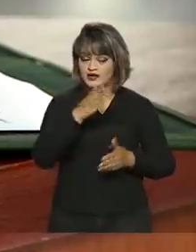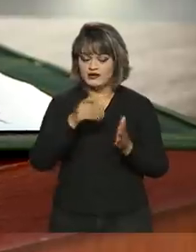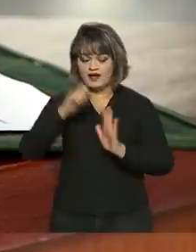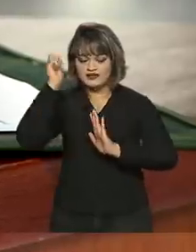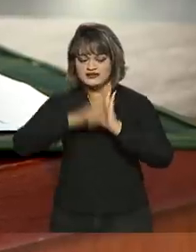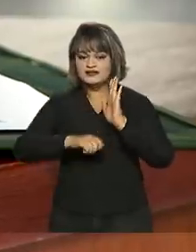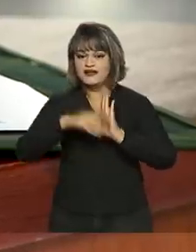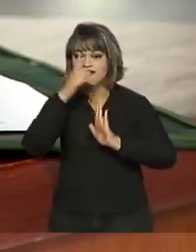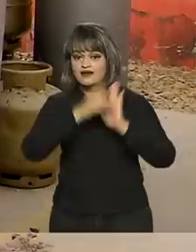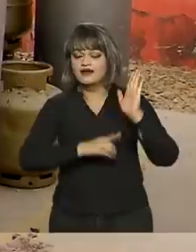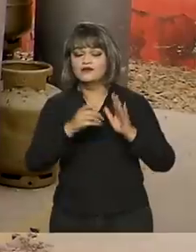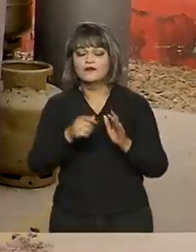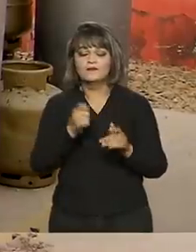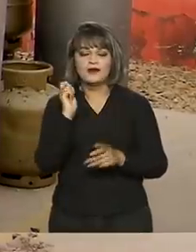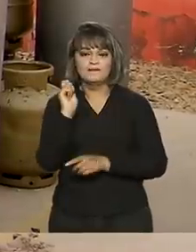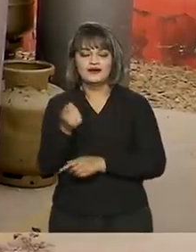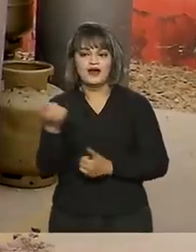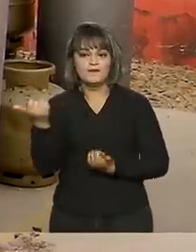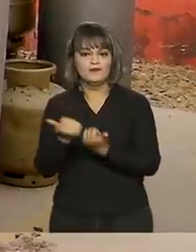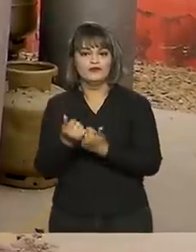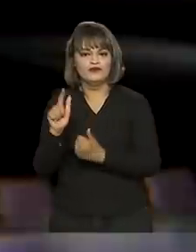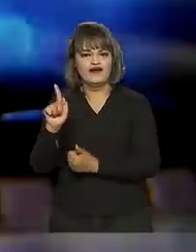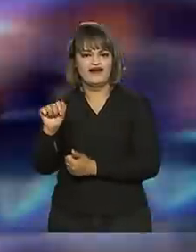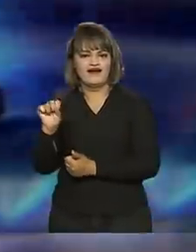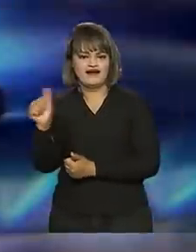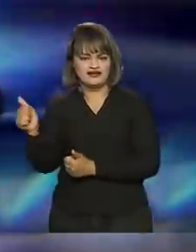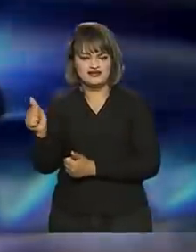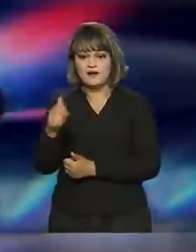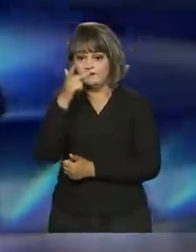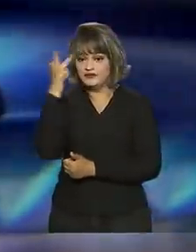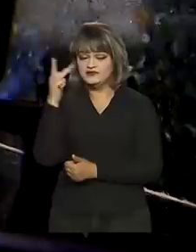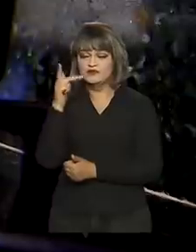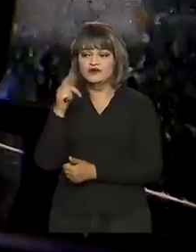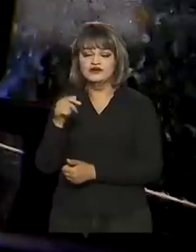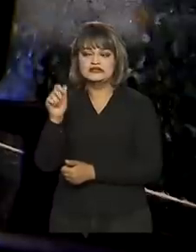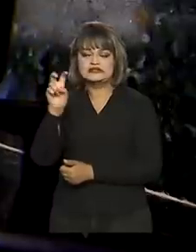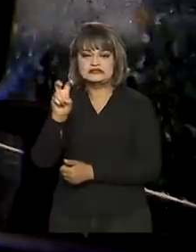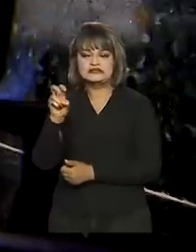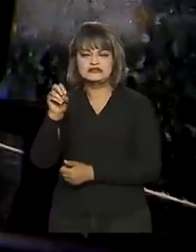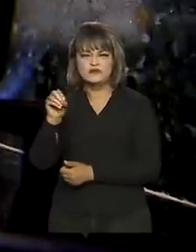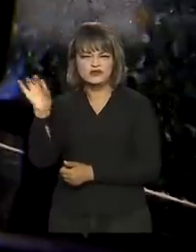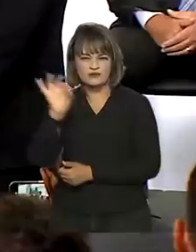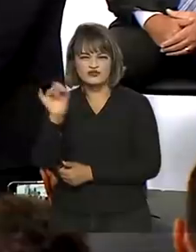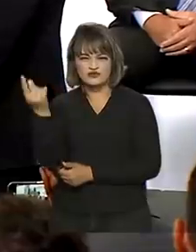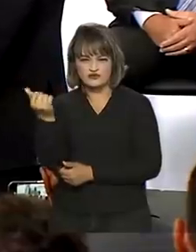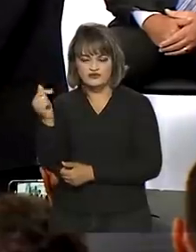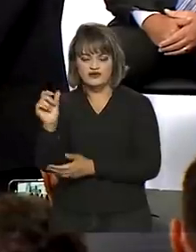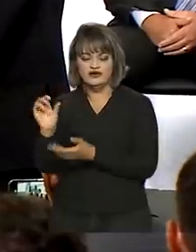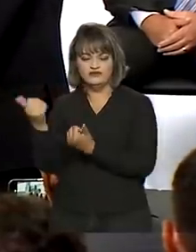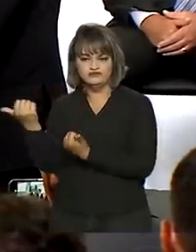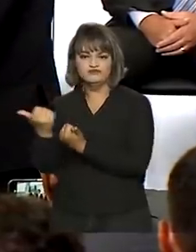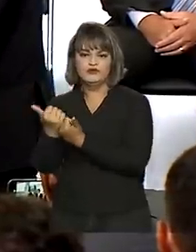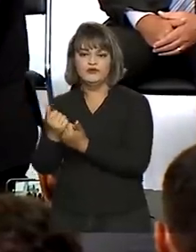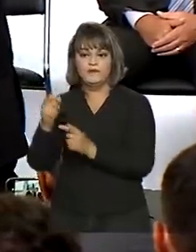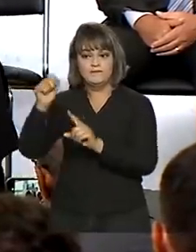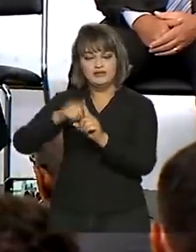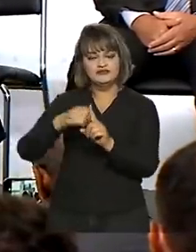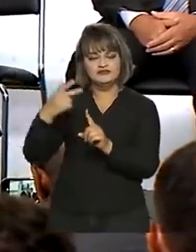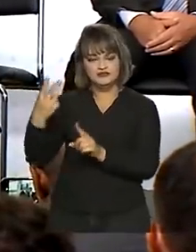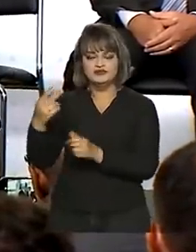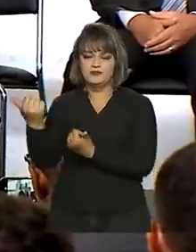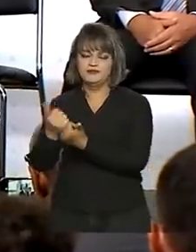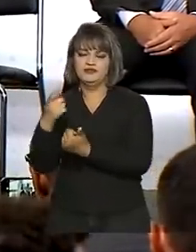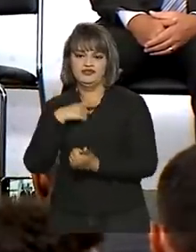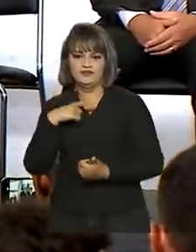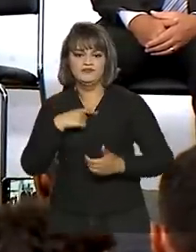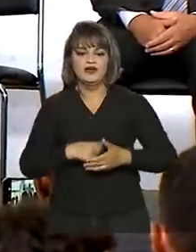assina decreto para o pagamento do auxílio gás beneficiados vão receber cinquenta por cento do preço do botijão A cada dois